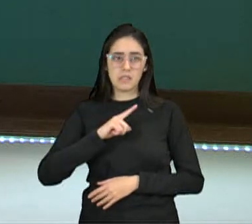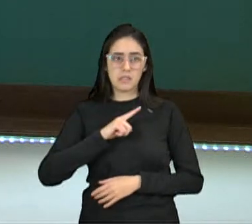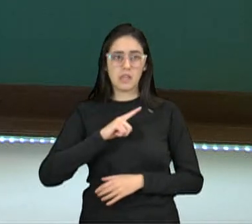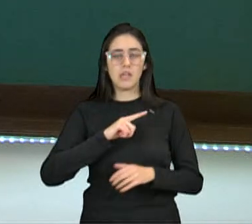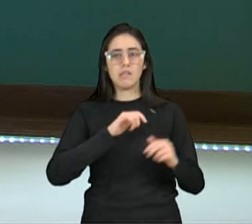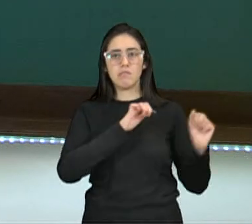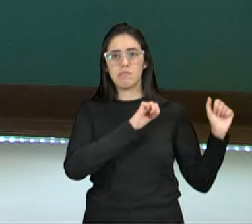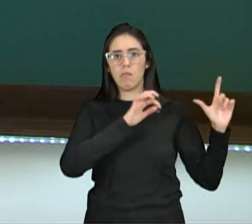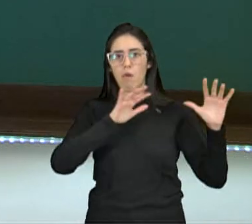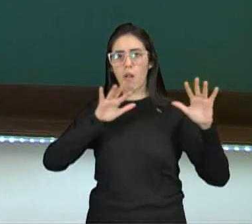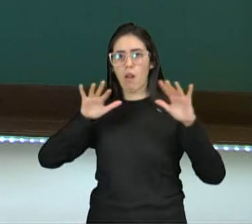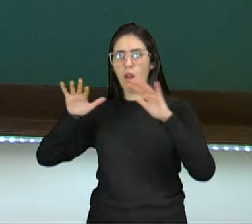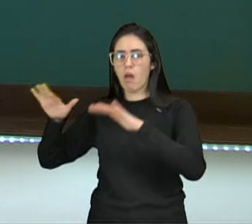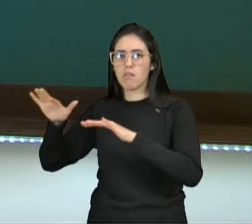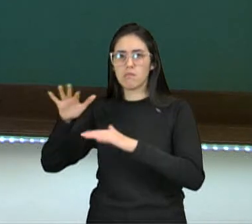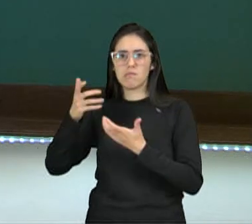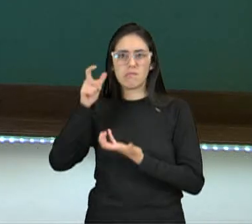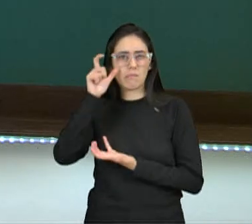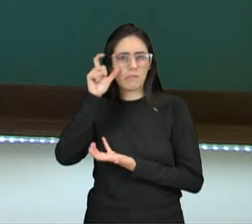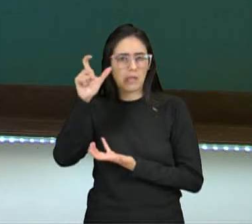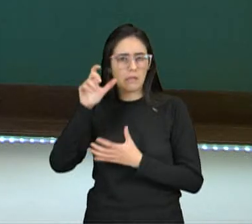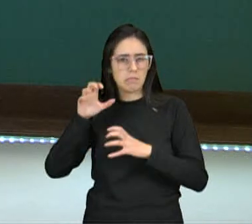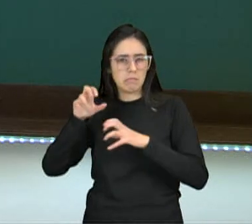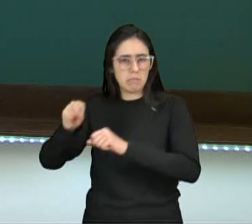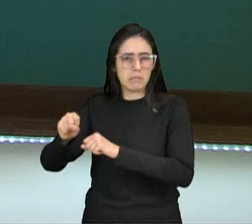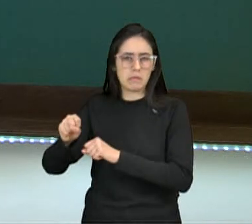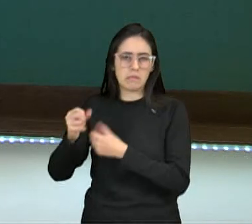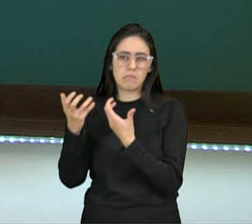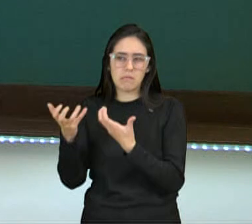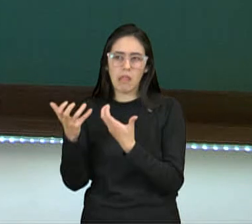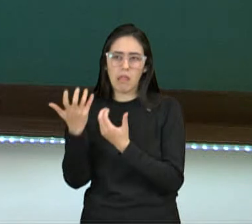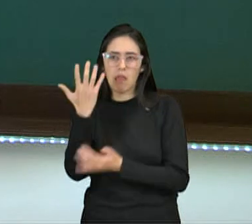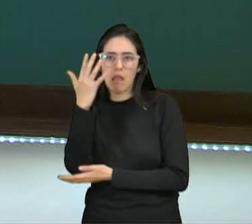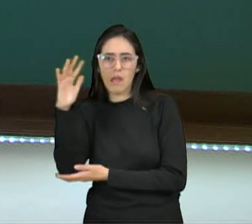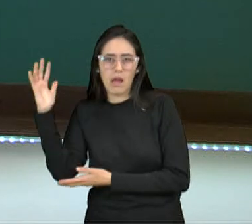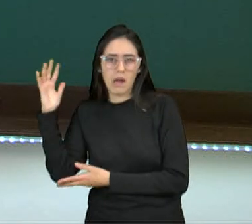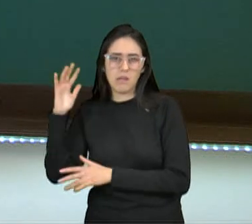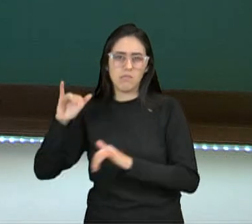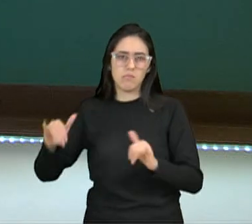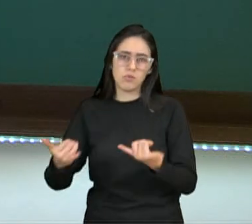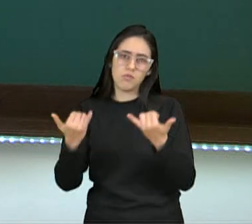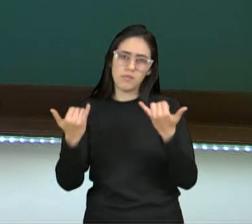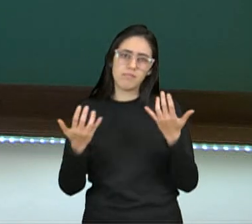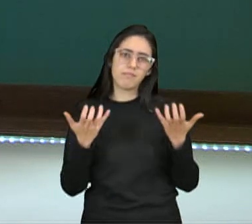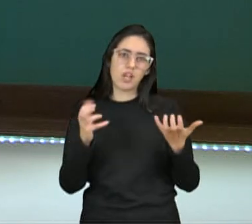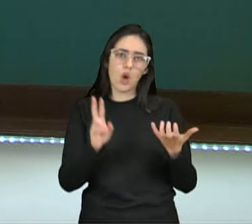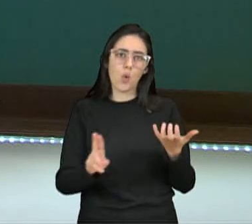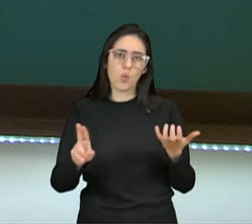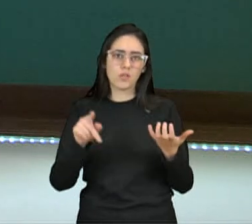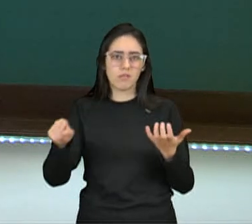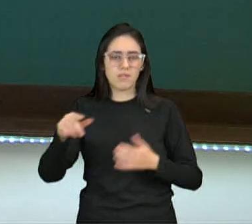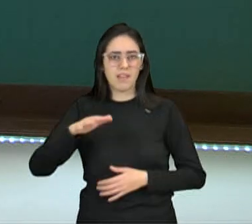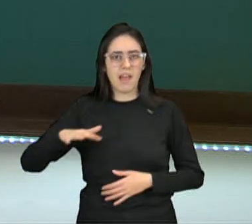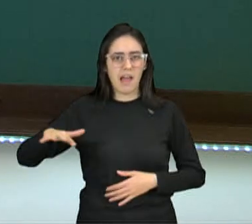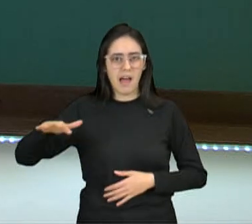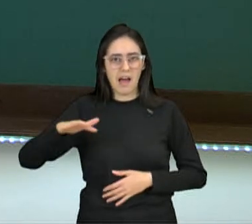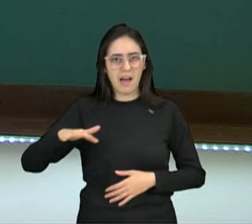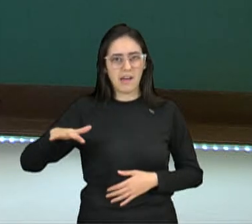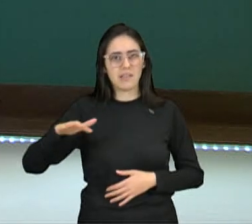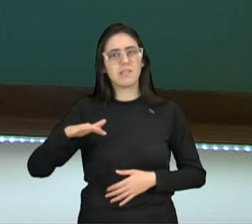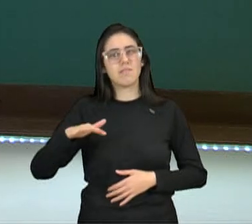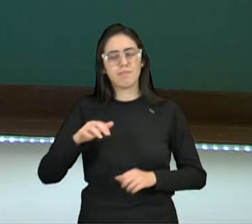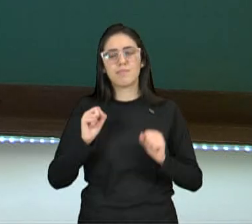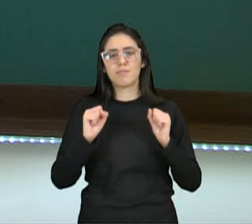terras por interesse aqui dos grandes produtores rurais, enfim, que querem utilizar essas áreas e acabam iniciando